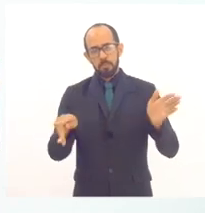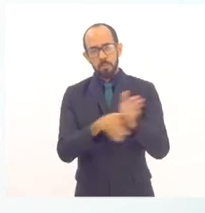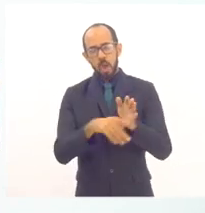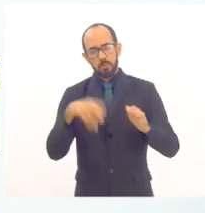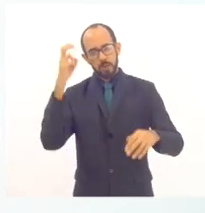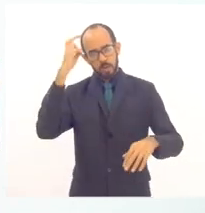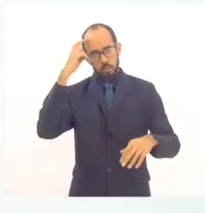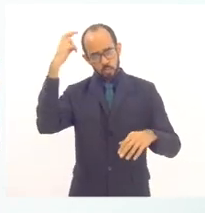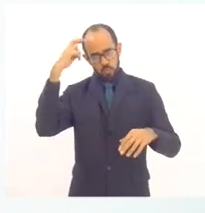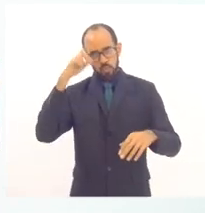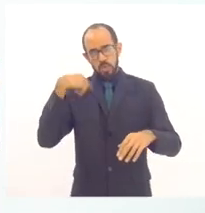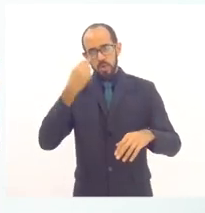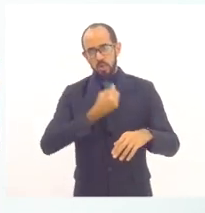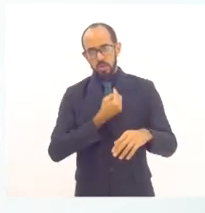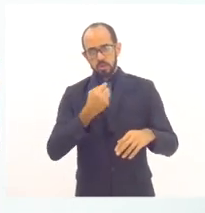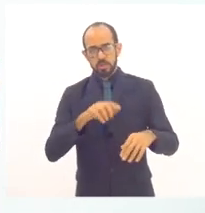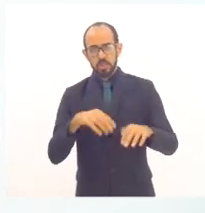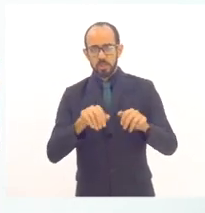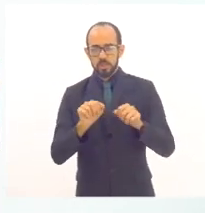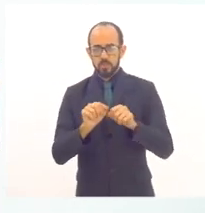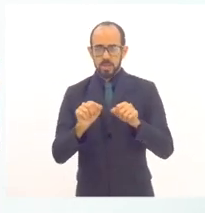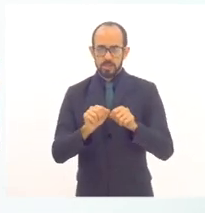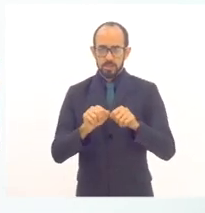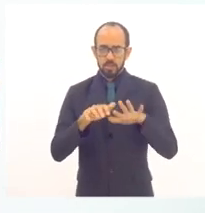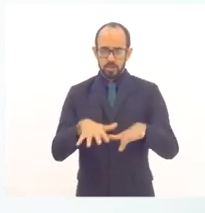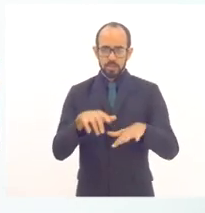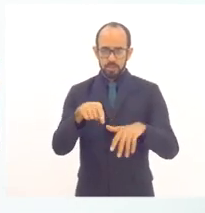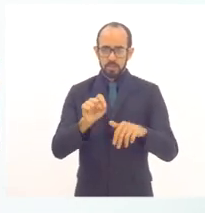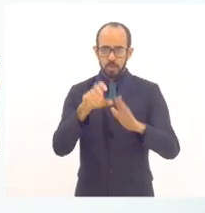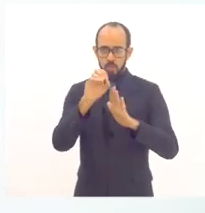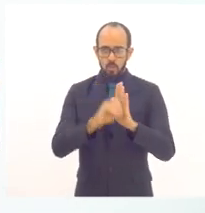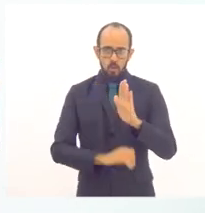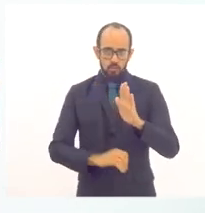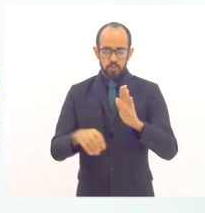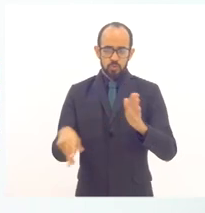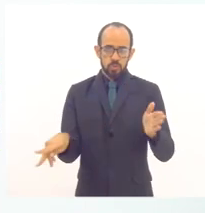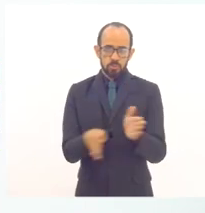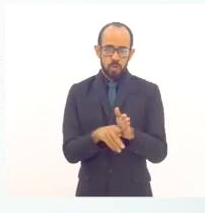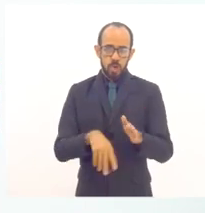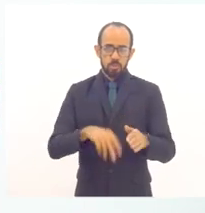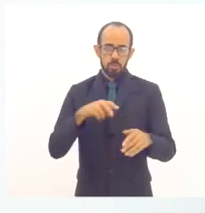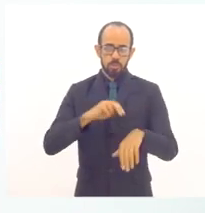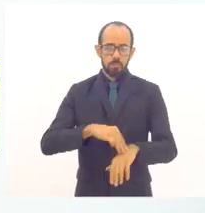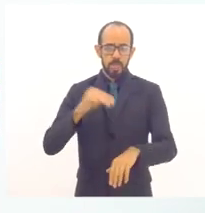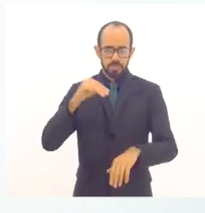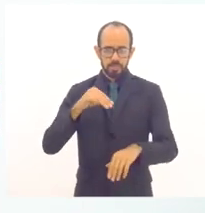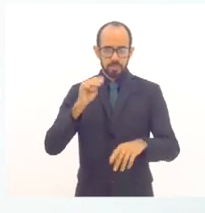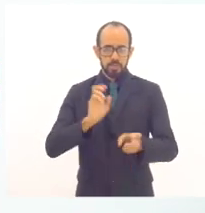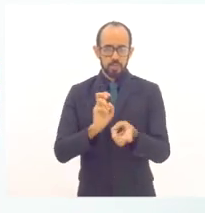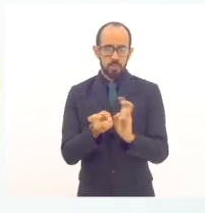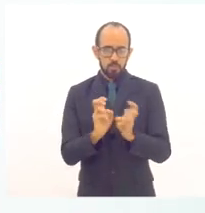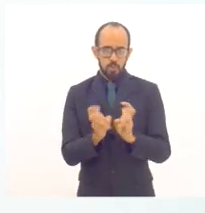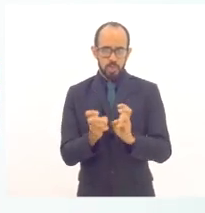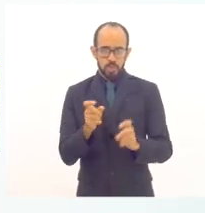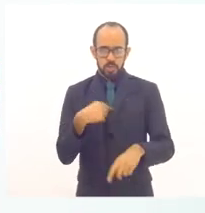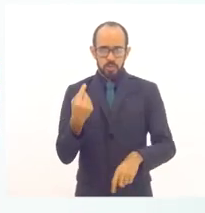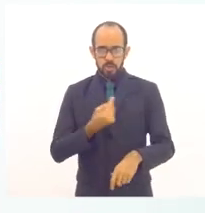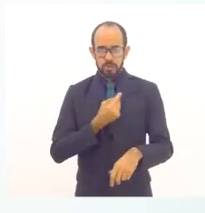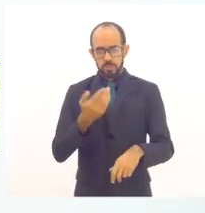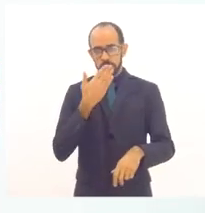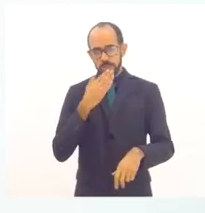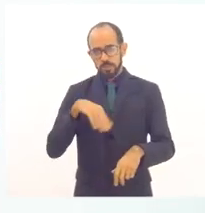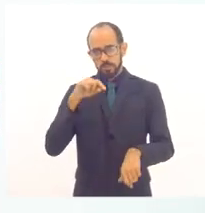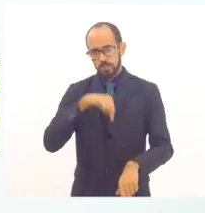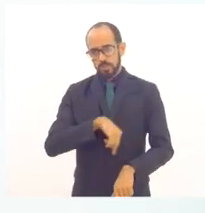expressão e no seu fazer, né? Que é o ofício do mestre de capoeira, que a gente solicitou aqui pelo Estado do Rio de